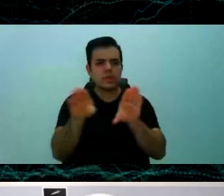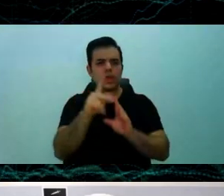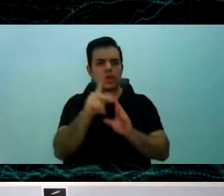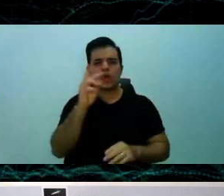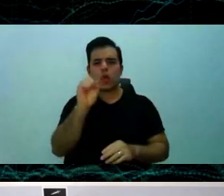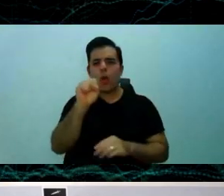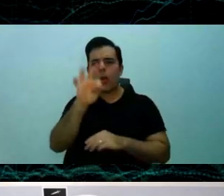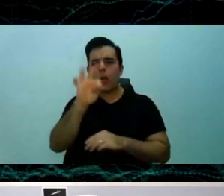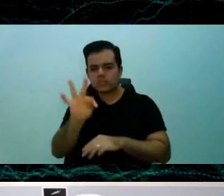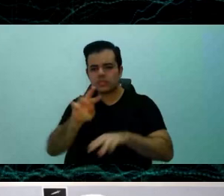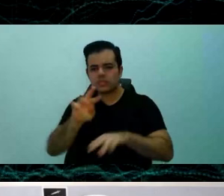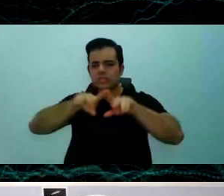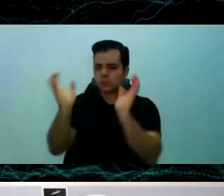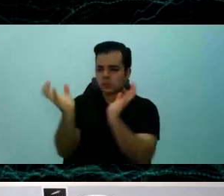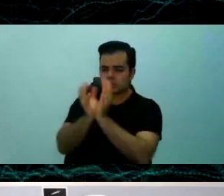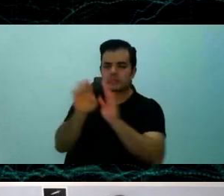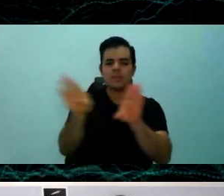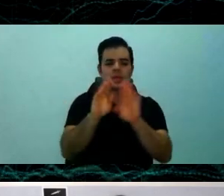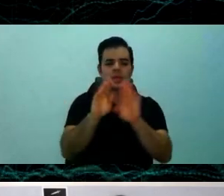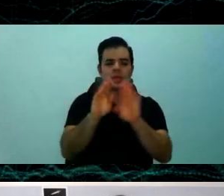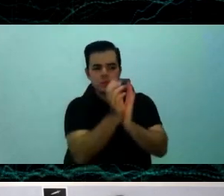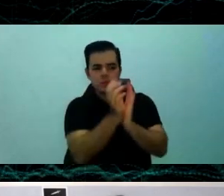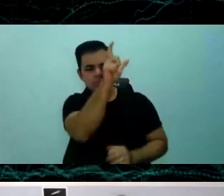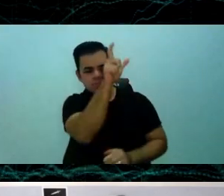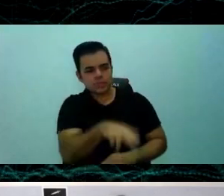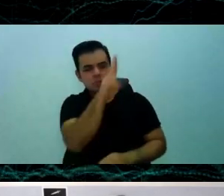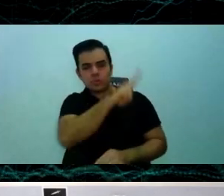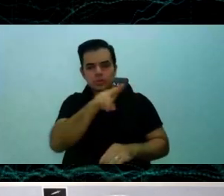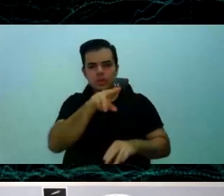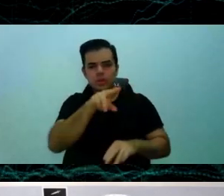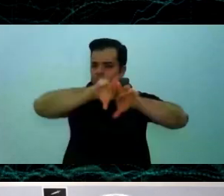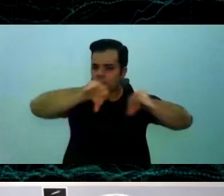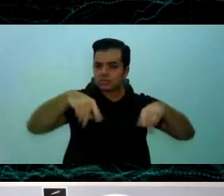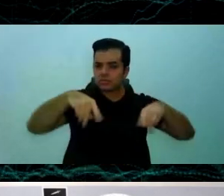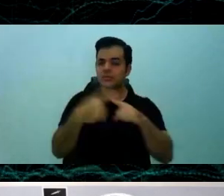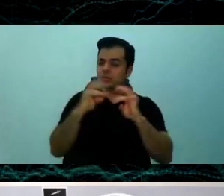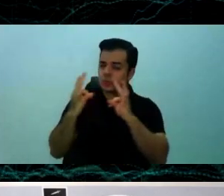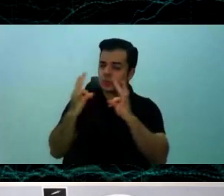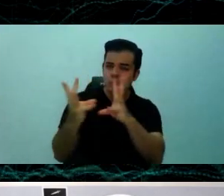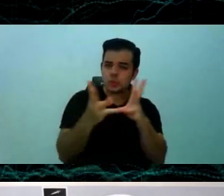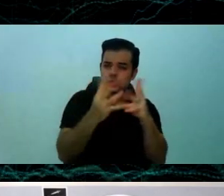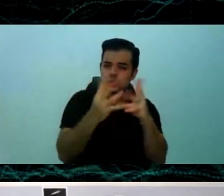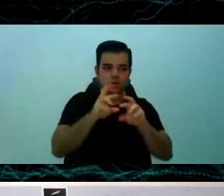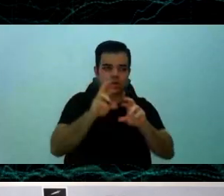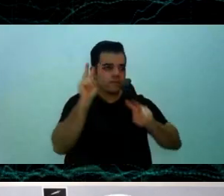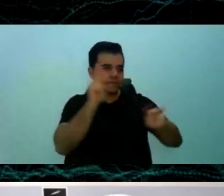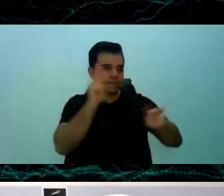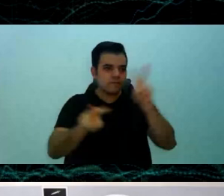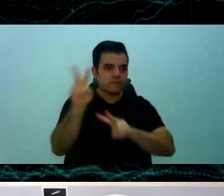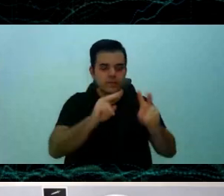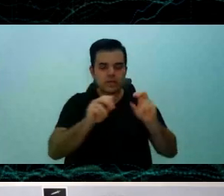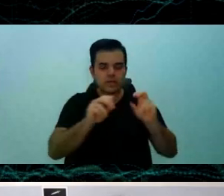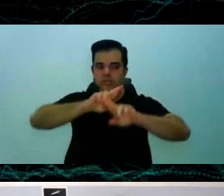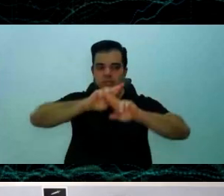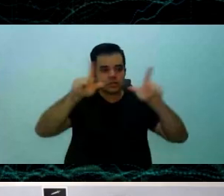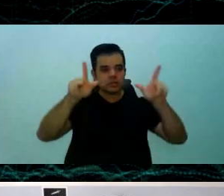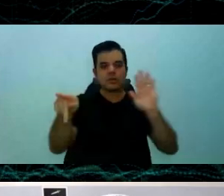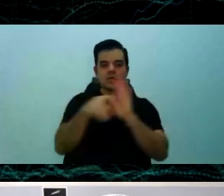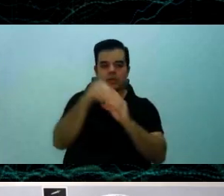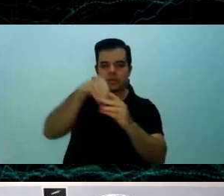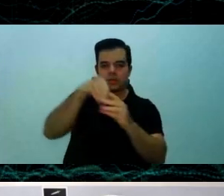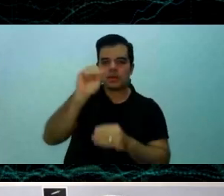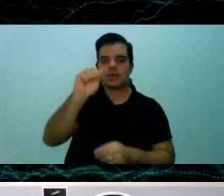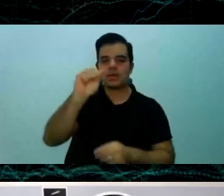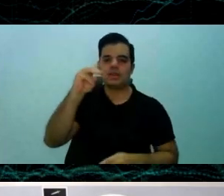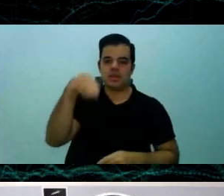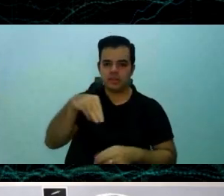como de grupos de usuário e demais coisas, porque tudo isso faz uma diferença enorme na administração. E isso você vai pegando com o tempo. Não